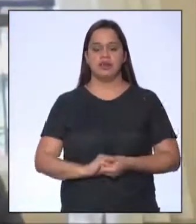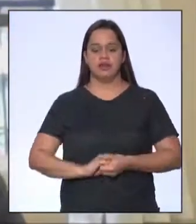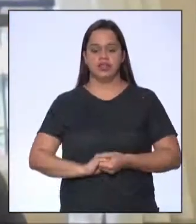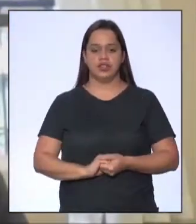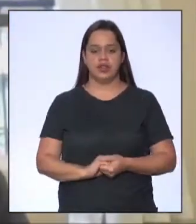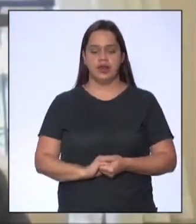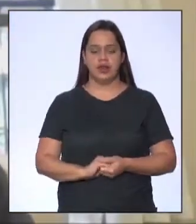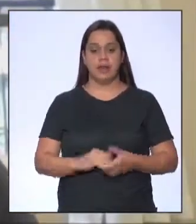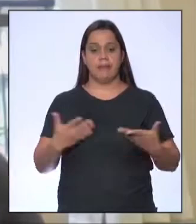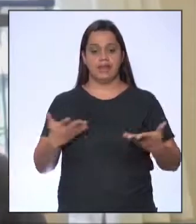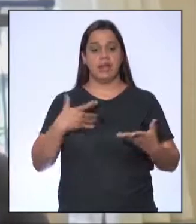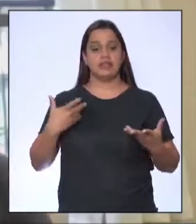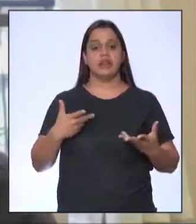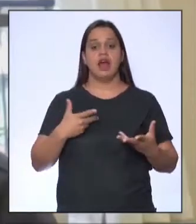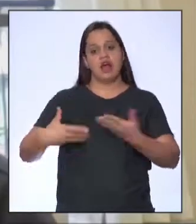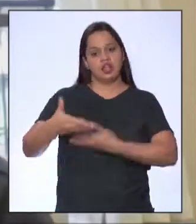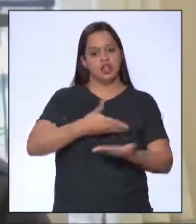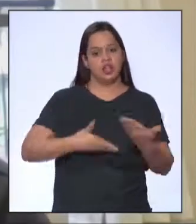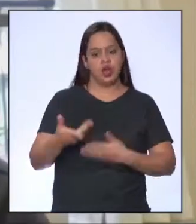pena porque se sente pertencente à escola.